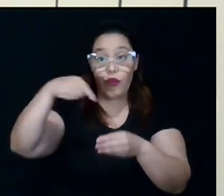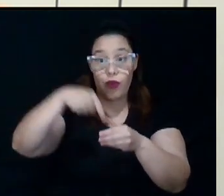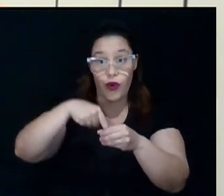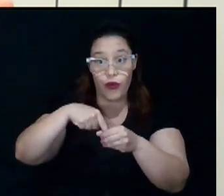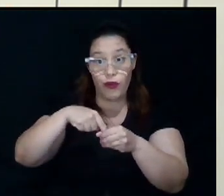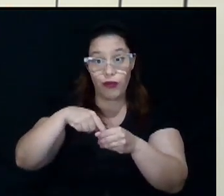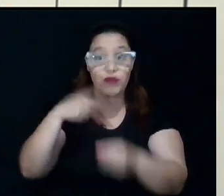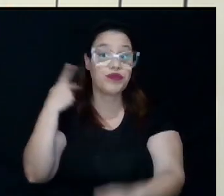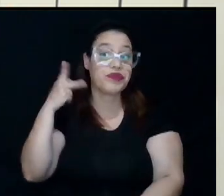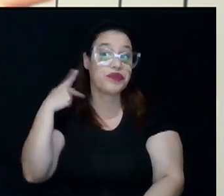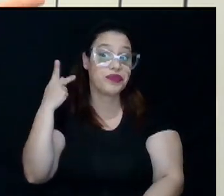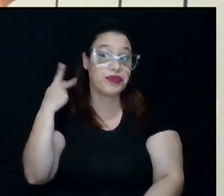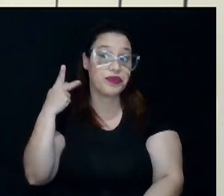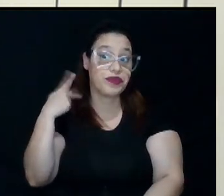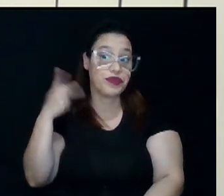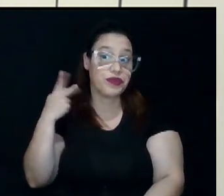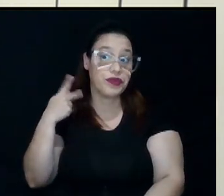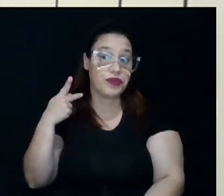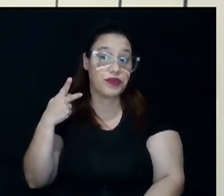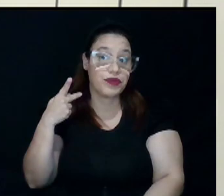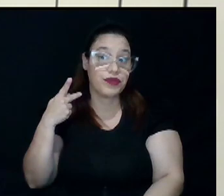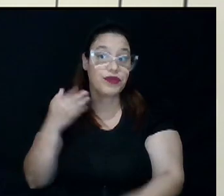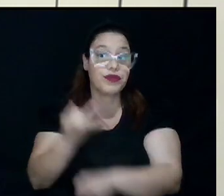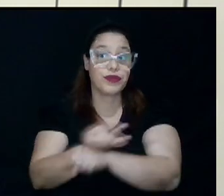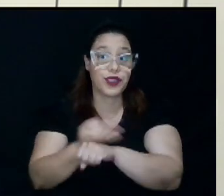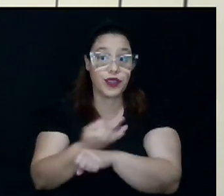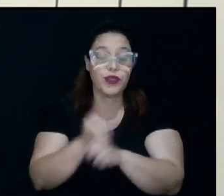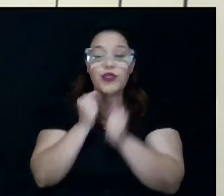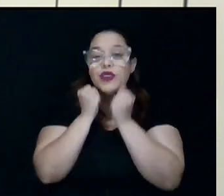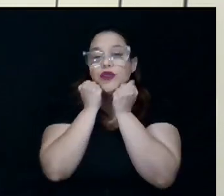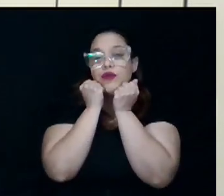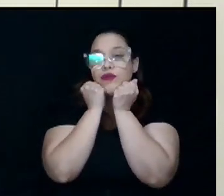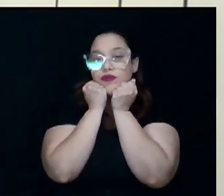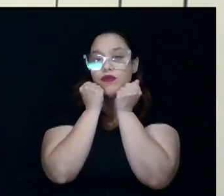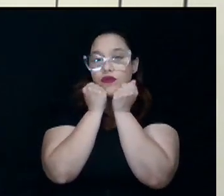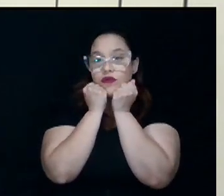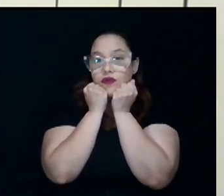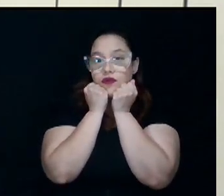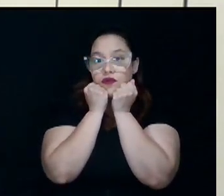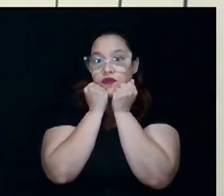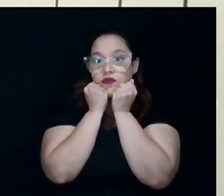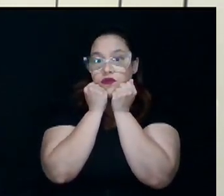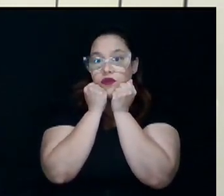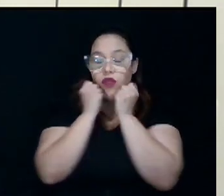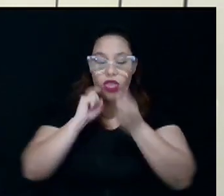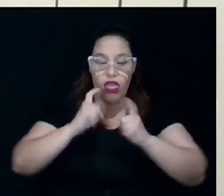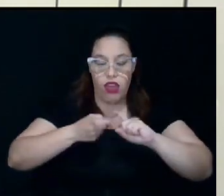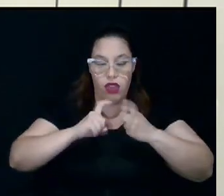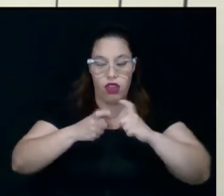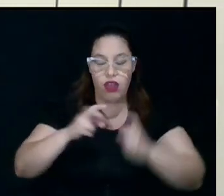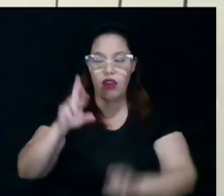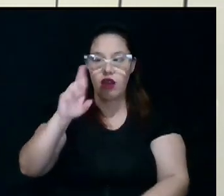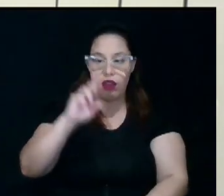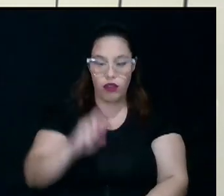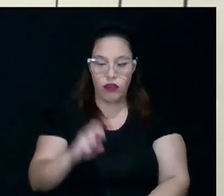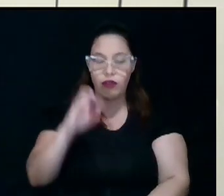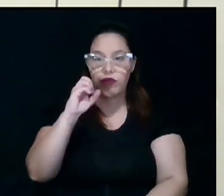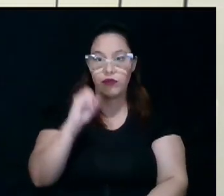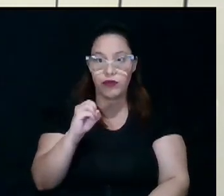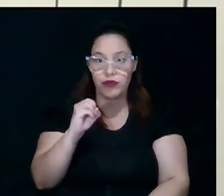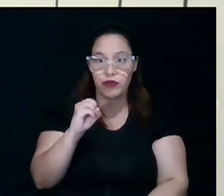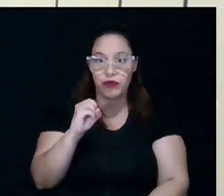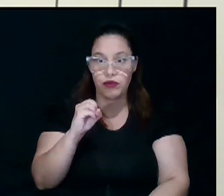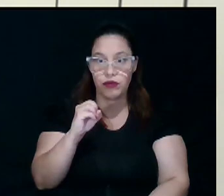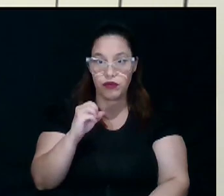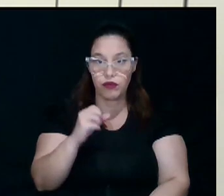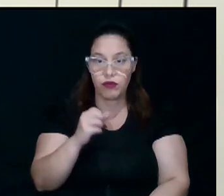recesso parlamentar de julho. Então, tem reunião ordinária, viu? A partir das 6 horas da tarde,